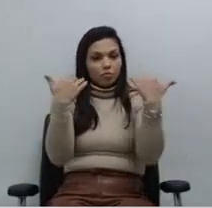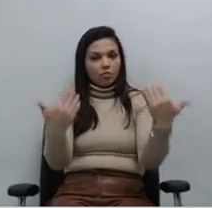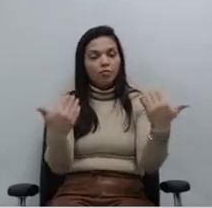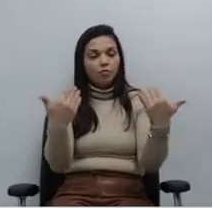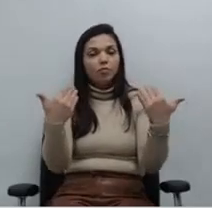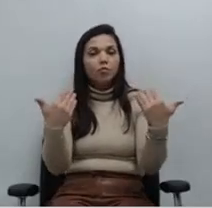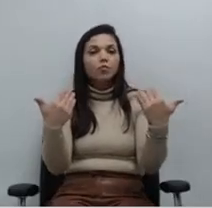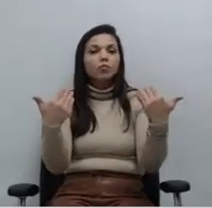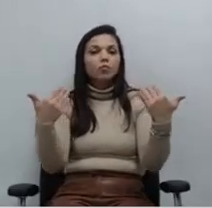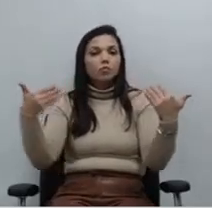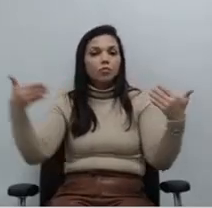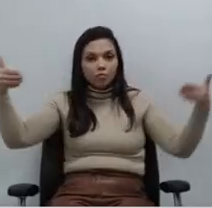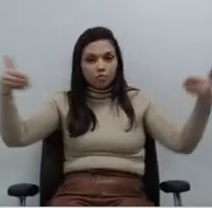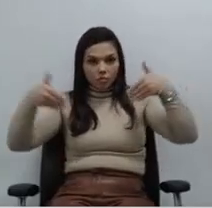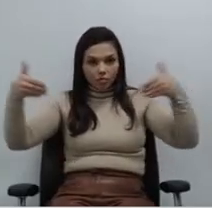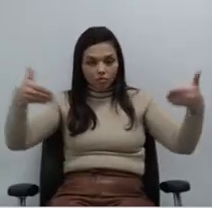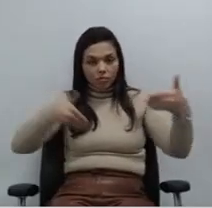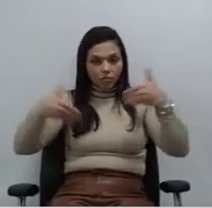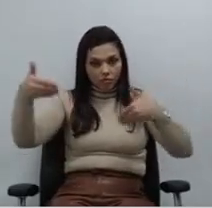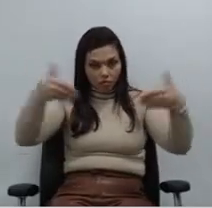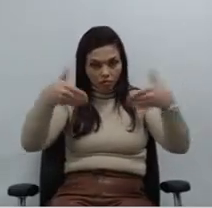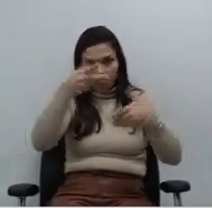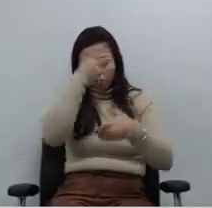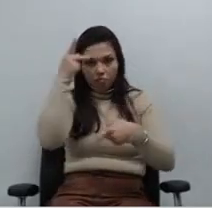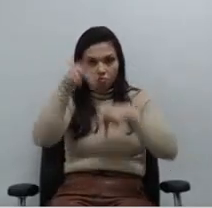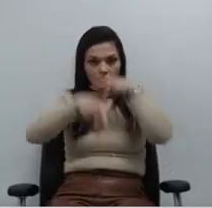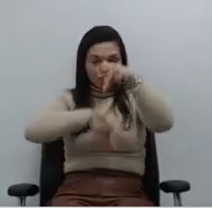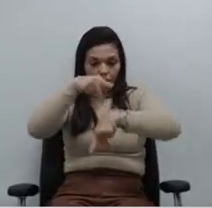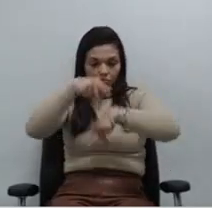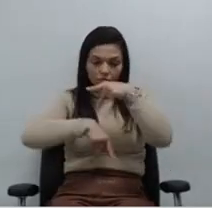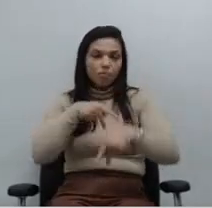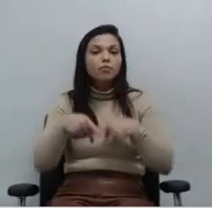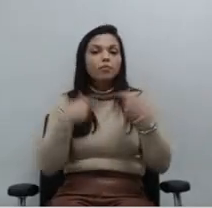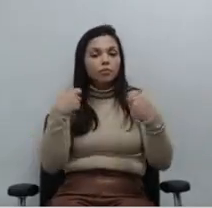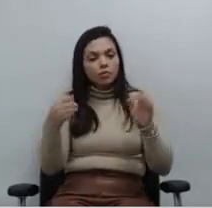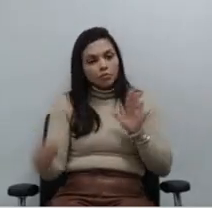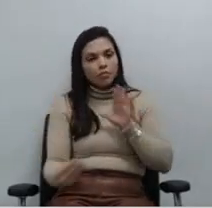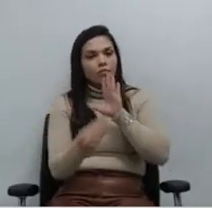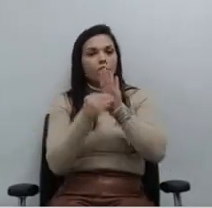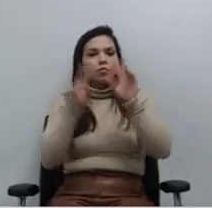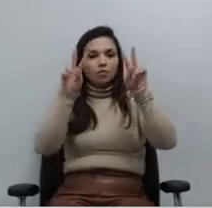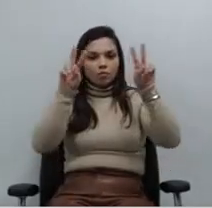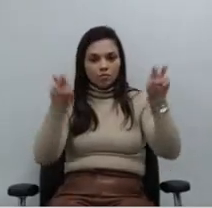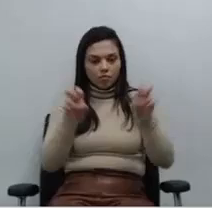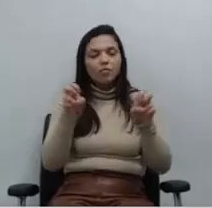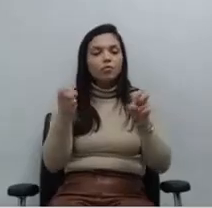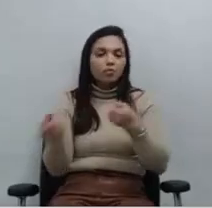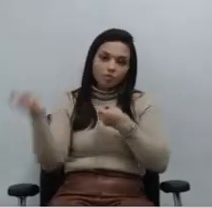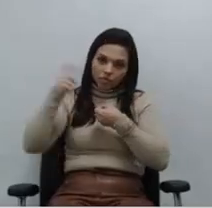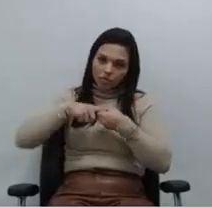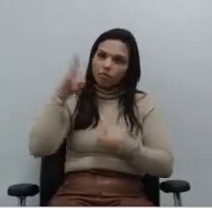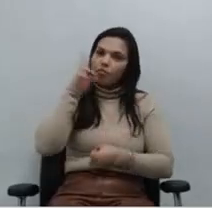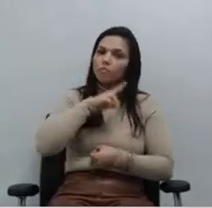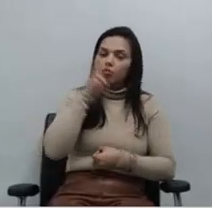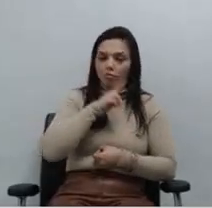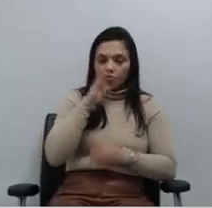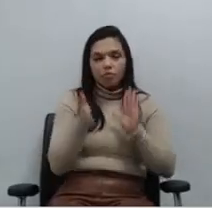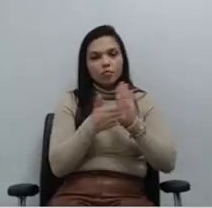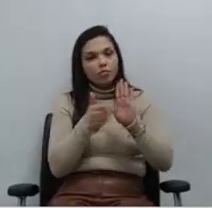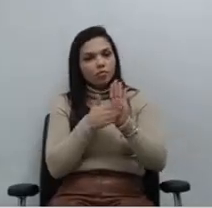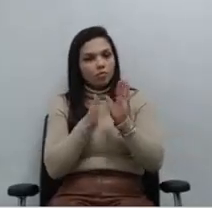públicas no decorrer da elaboração dessa lei. Então, nesse ponto, eu recomendo a retomada com urgência das discussões referente a essa proposta